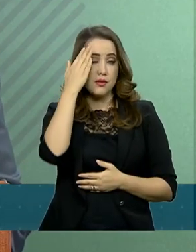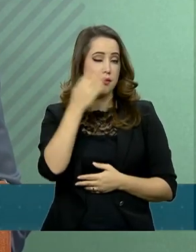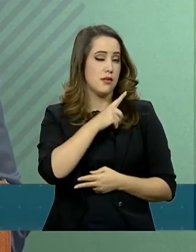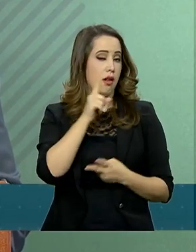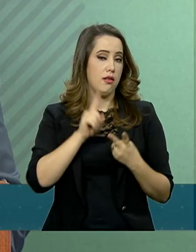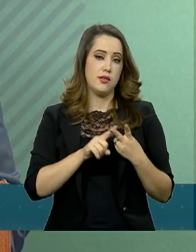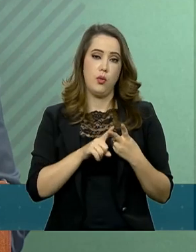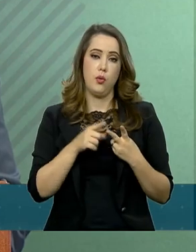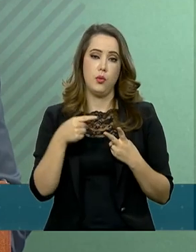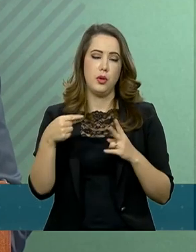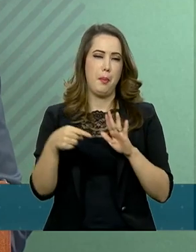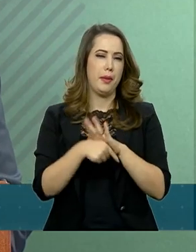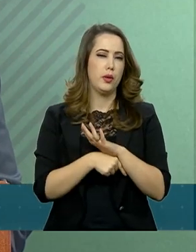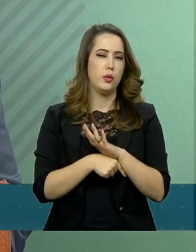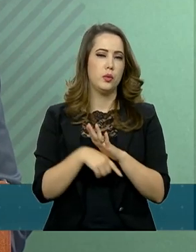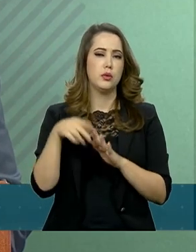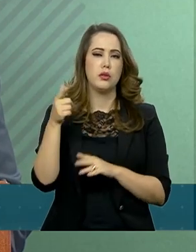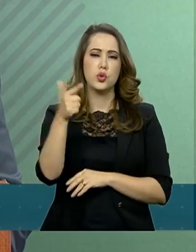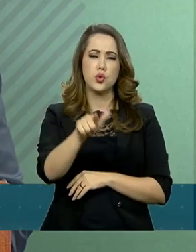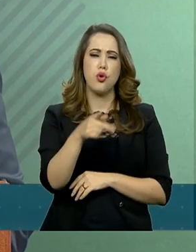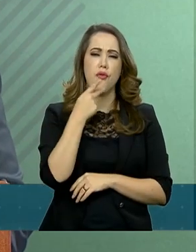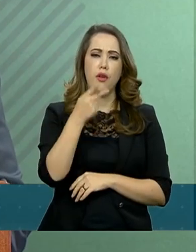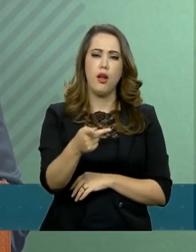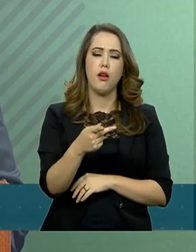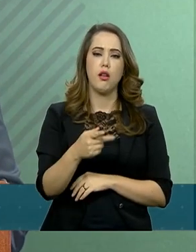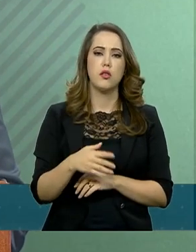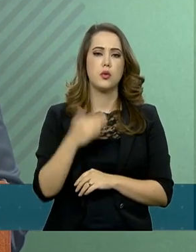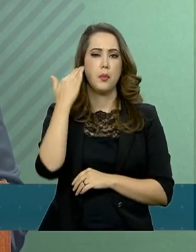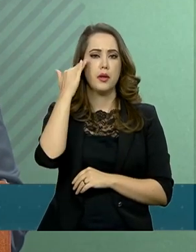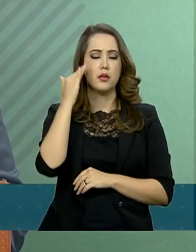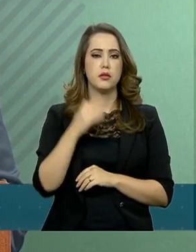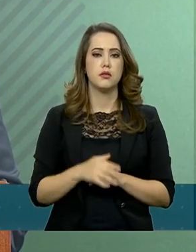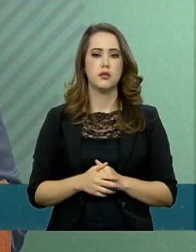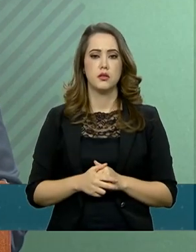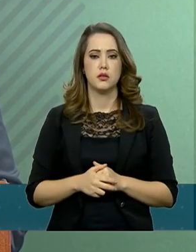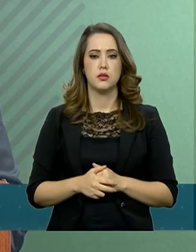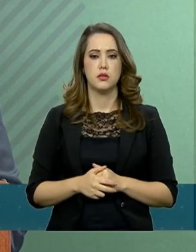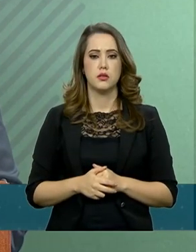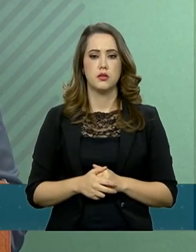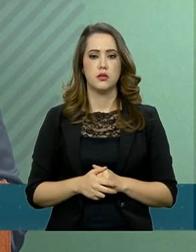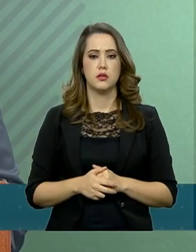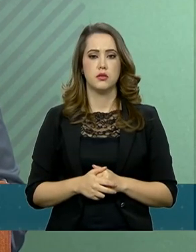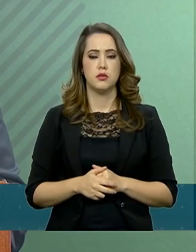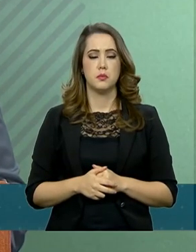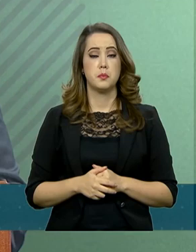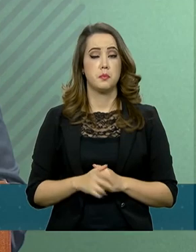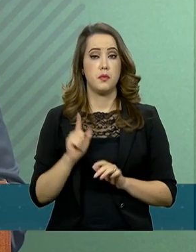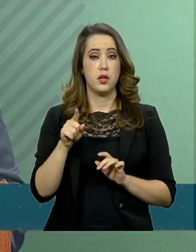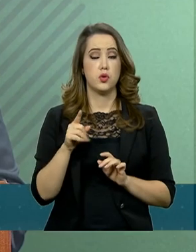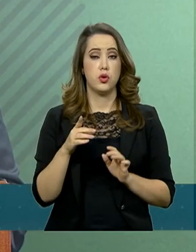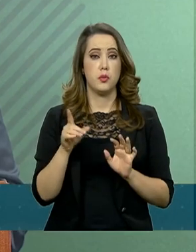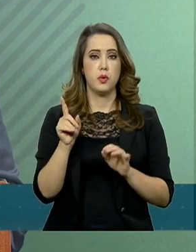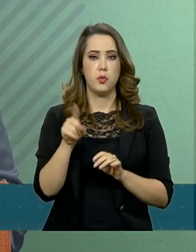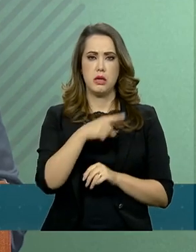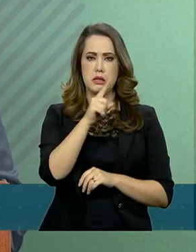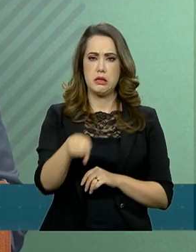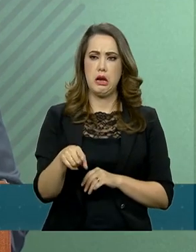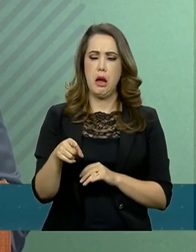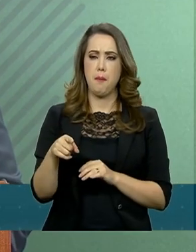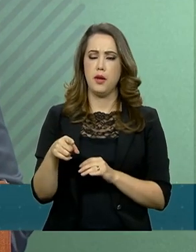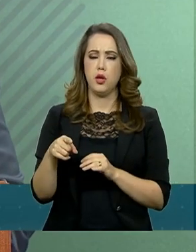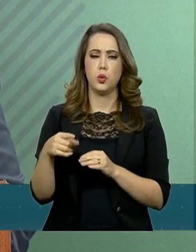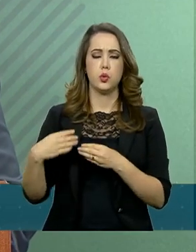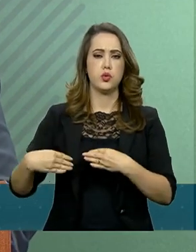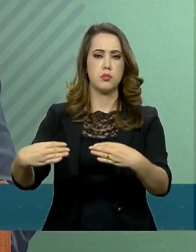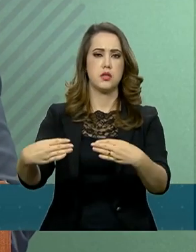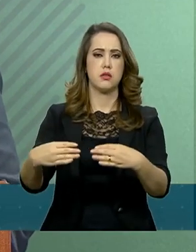segunda pergunta você pode repetir a favor só pra entendimento do público é sobre a extinção do ministério não tem